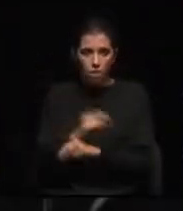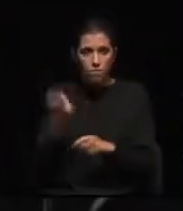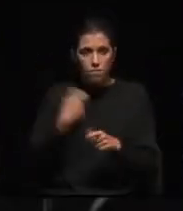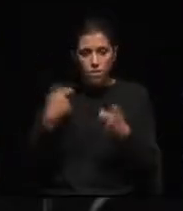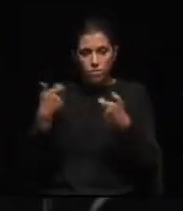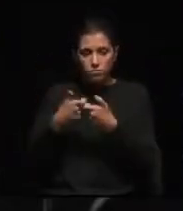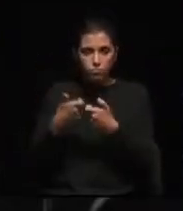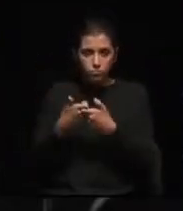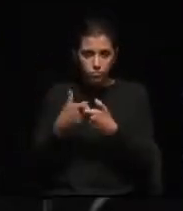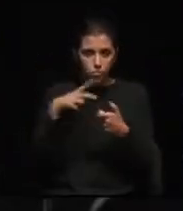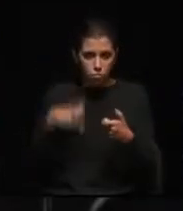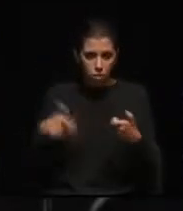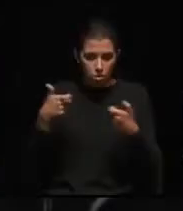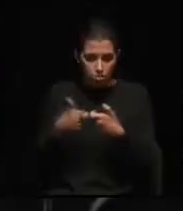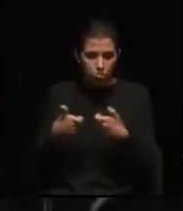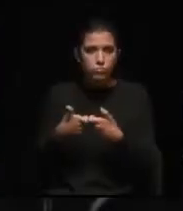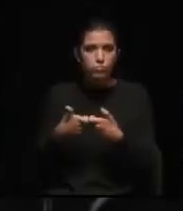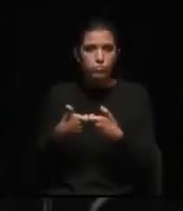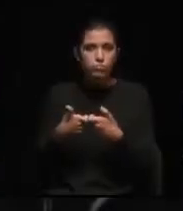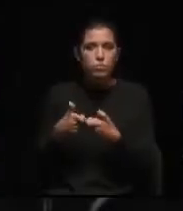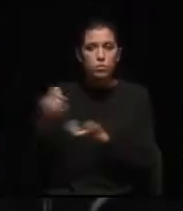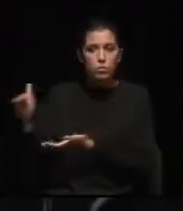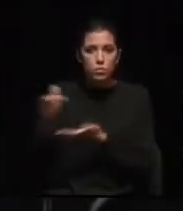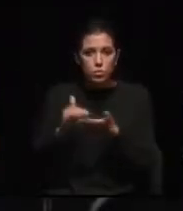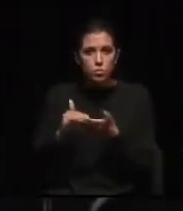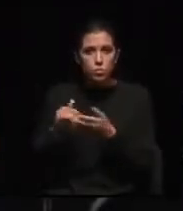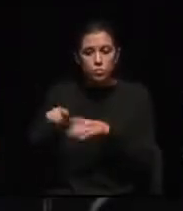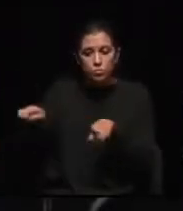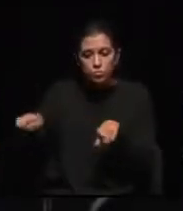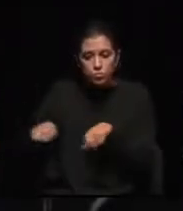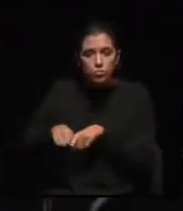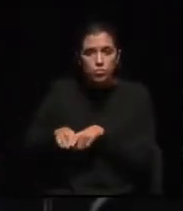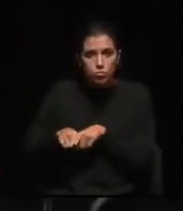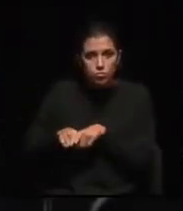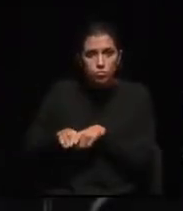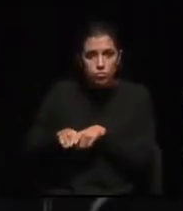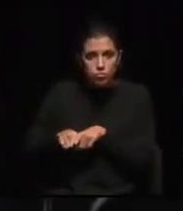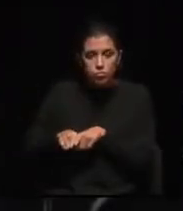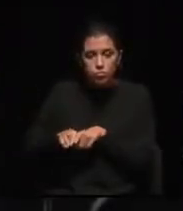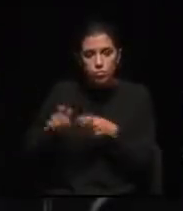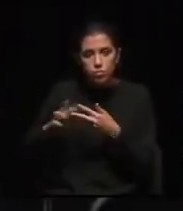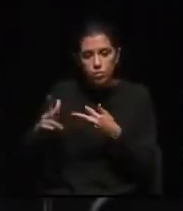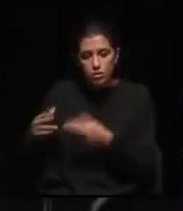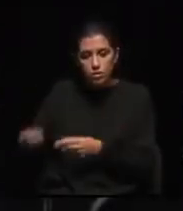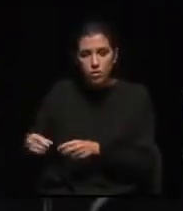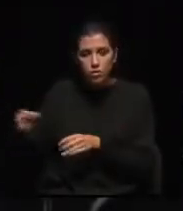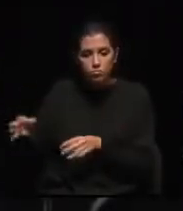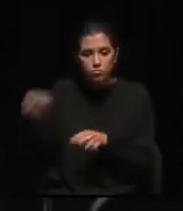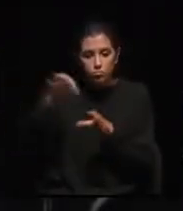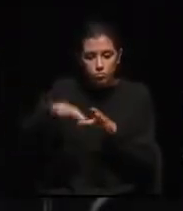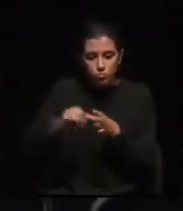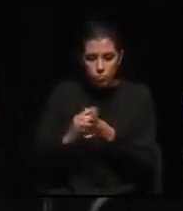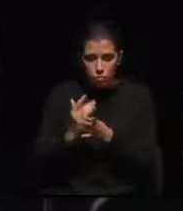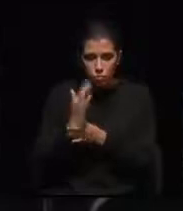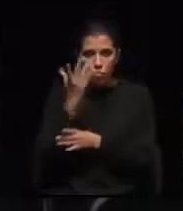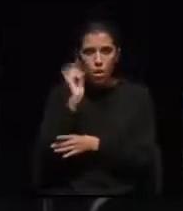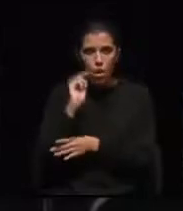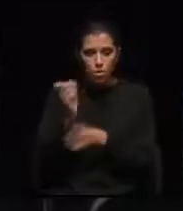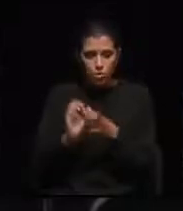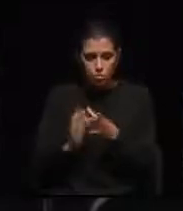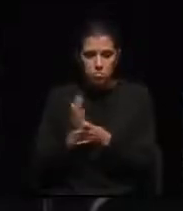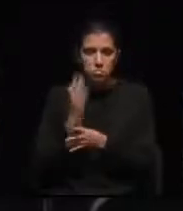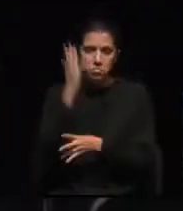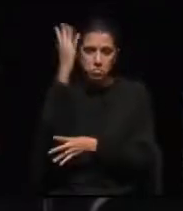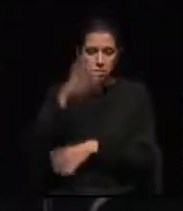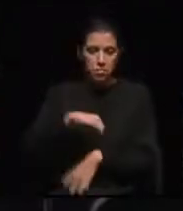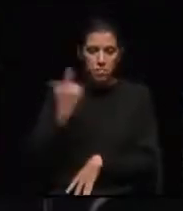espécies autóctones, predominantemente provenientes dos viveiros municipais, para assegurar uma taxa de sobrevivência mais alta. O